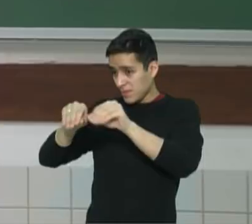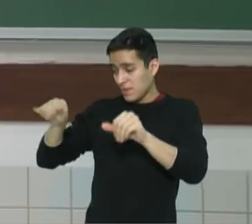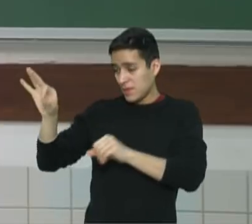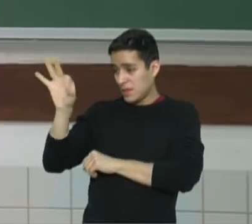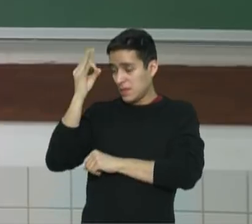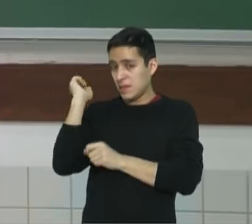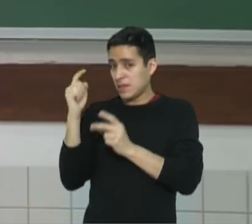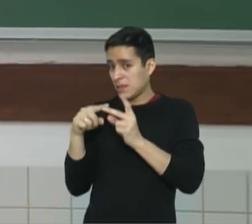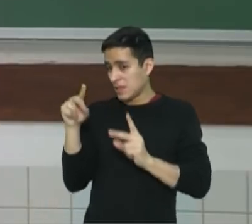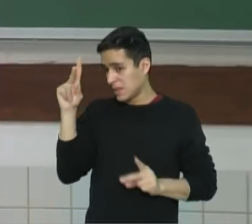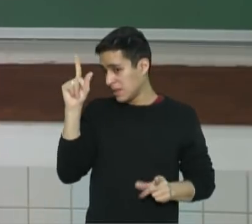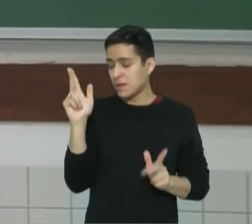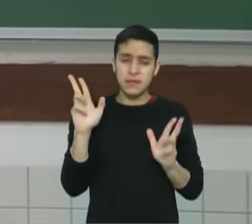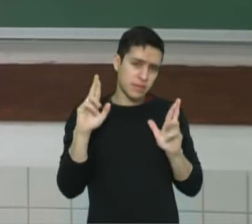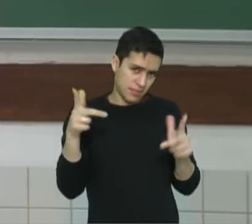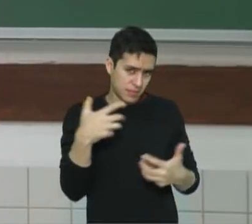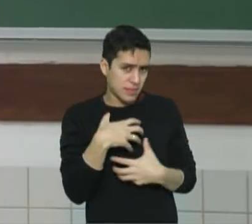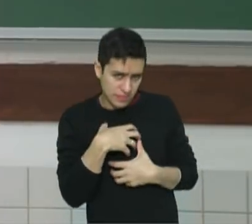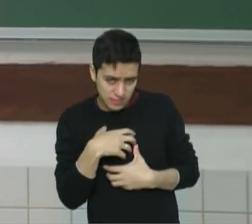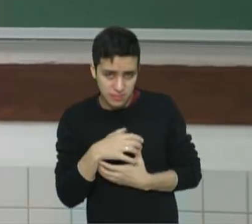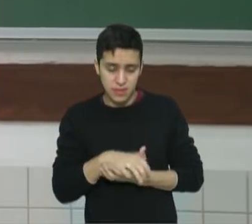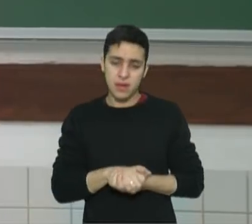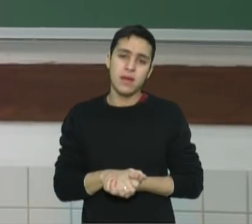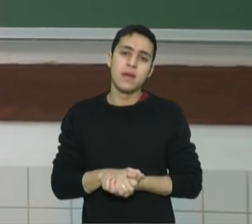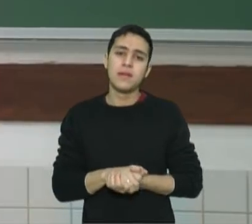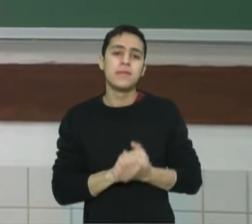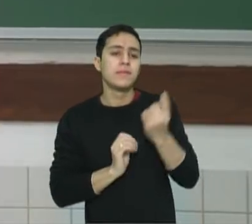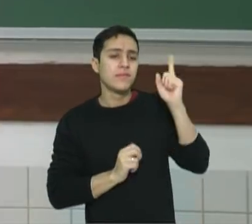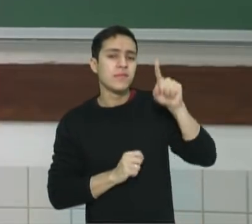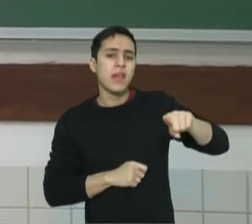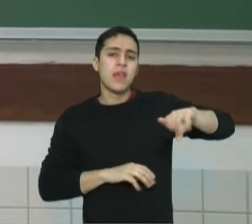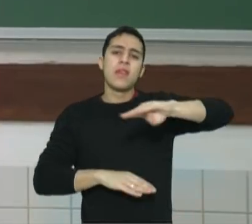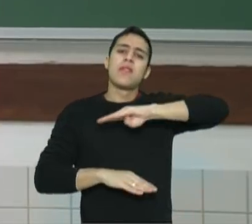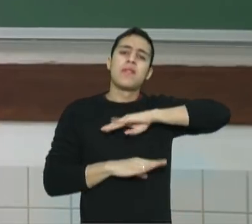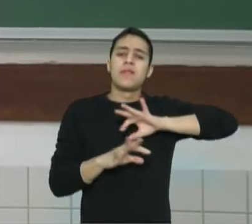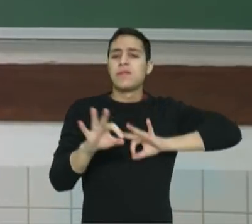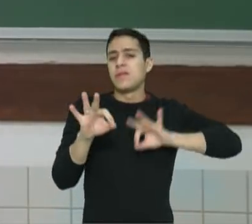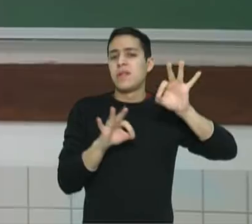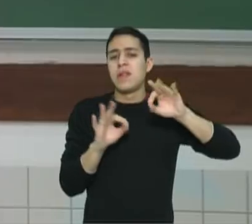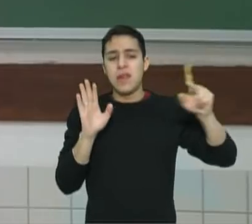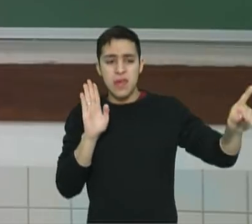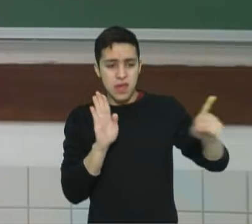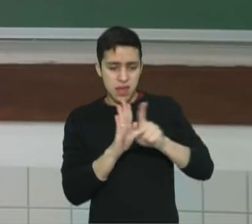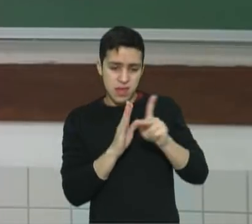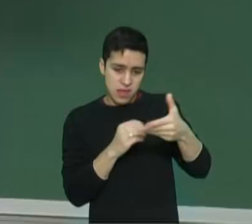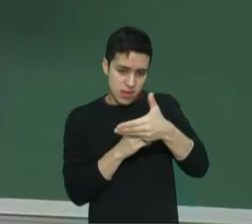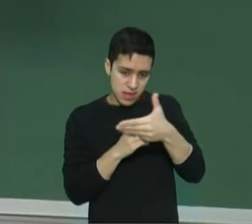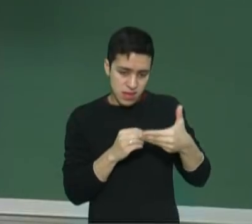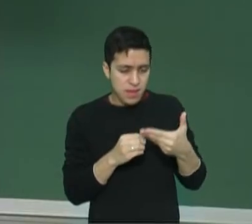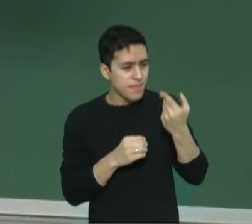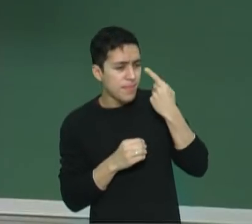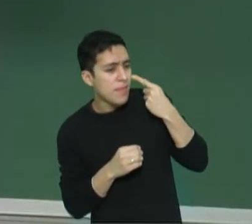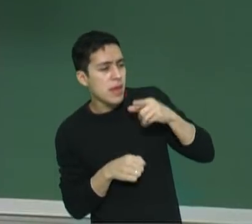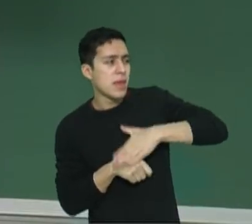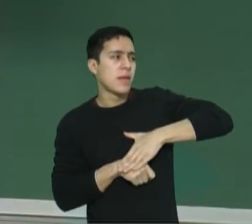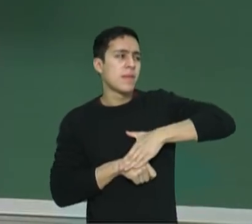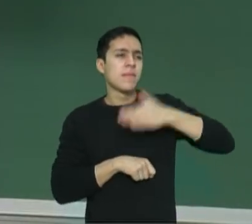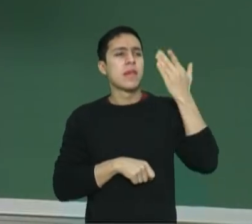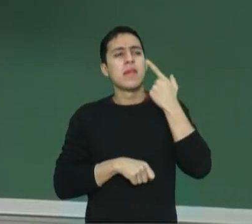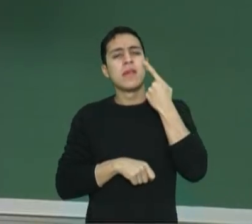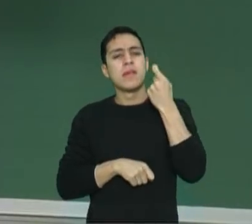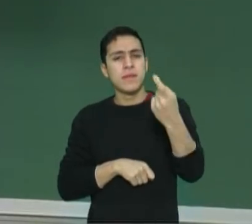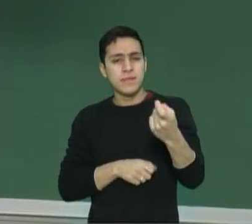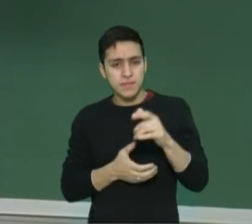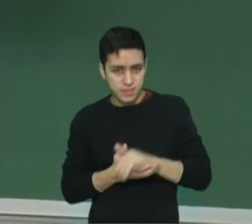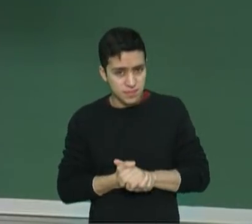Espanha. Então, é uma situação de organização estatal. Verifica-se o que é mais interessante.